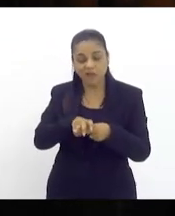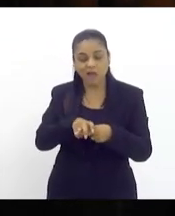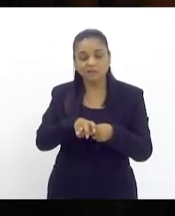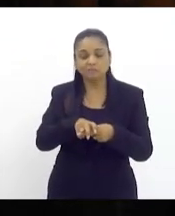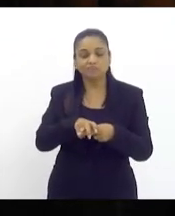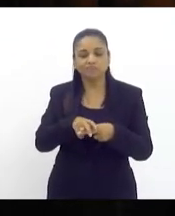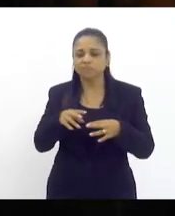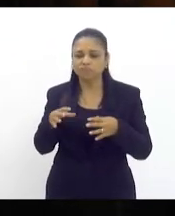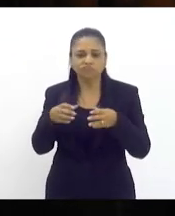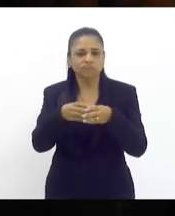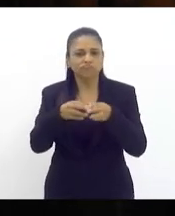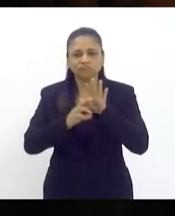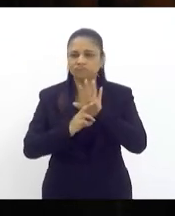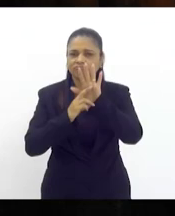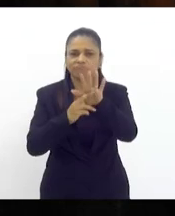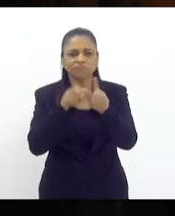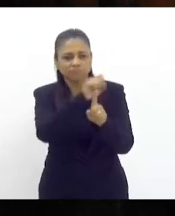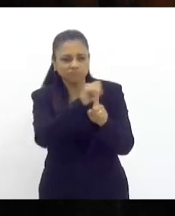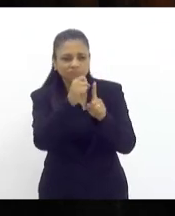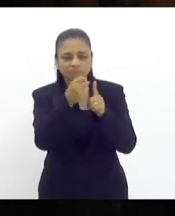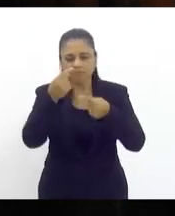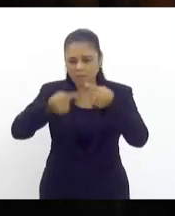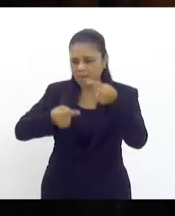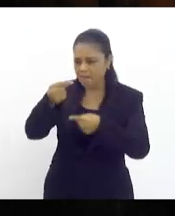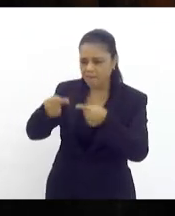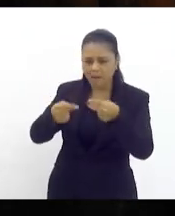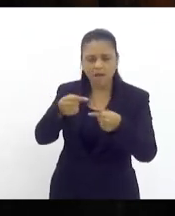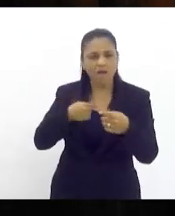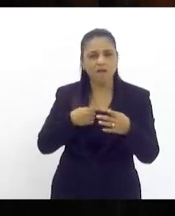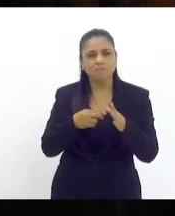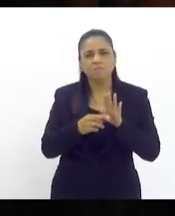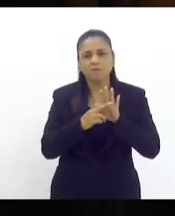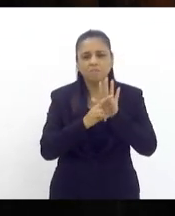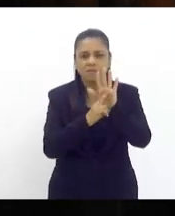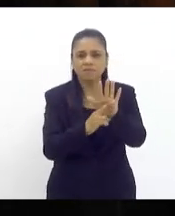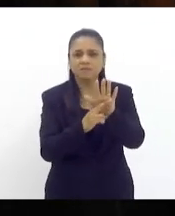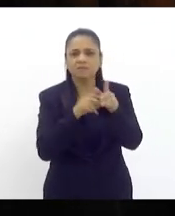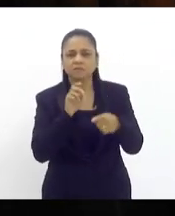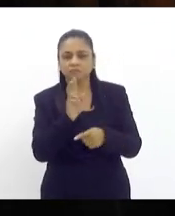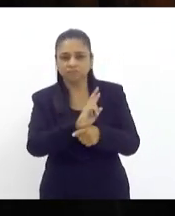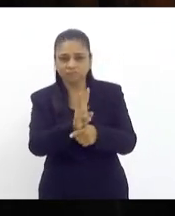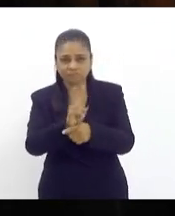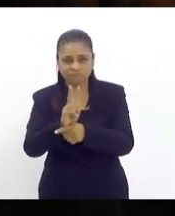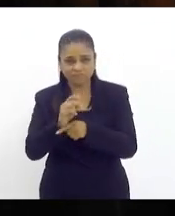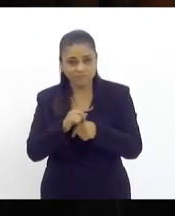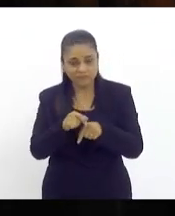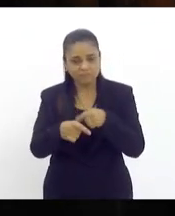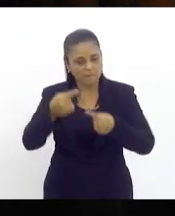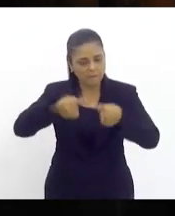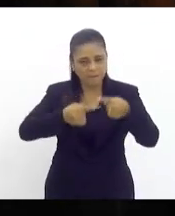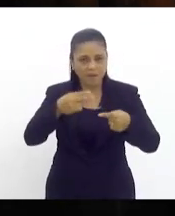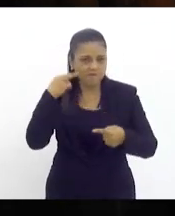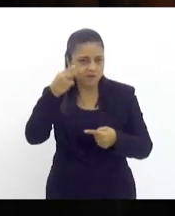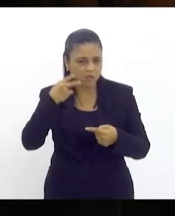da sociedade civil falavam enquanto representações da guarda municipal falava enquanto vereadores falavam ele tava lá de cabeça baixa sem prestar atenção em ninguém